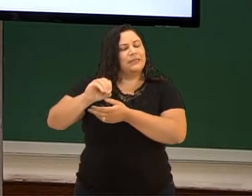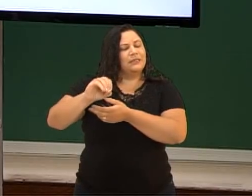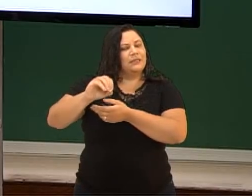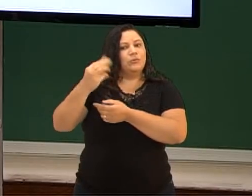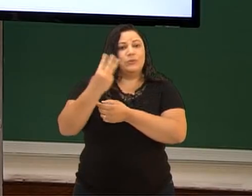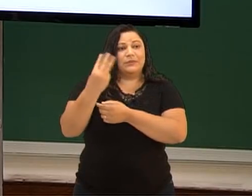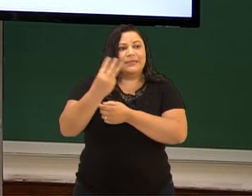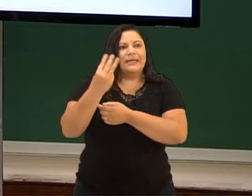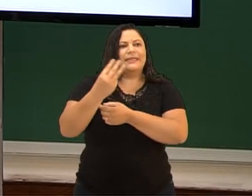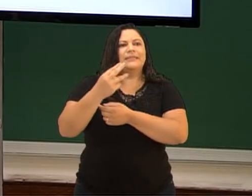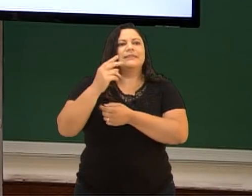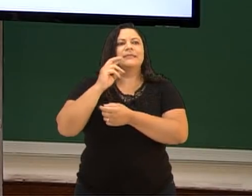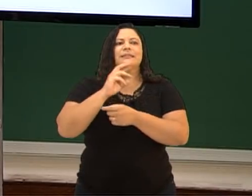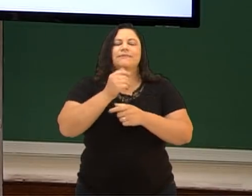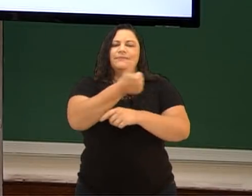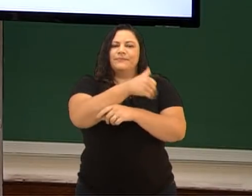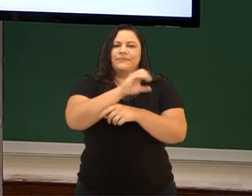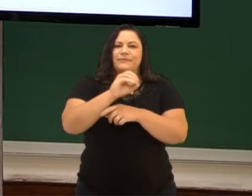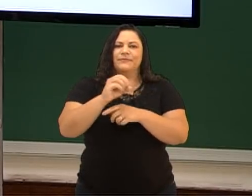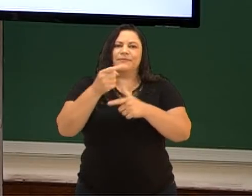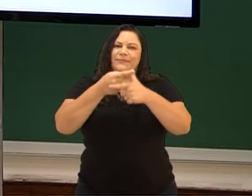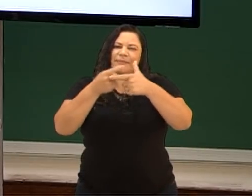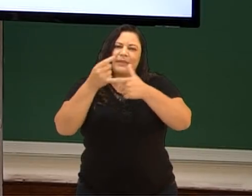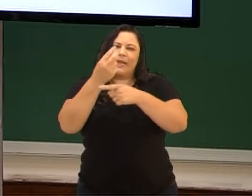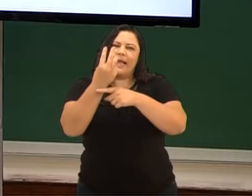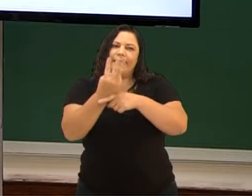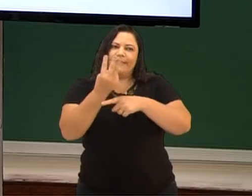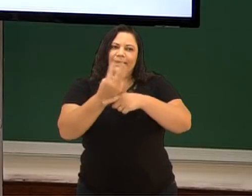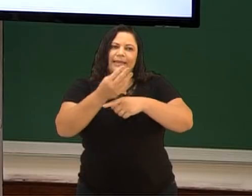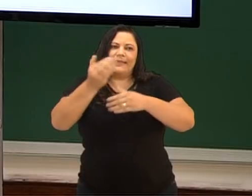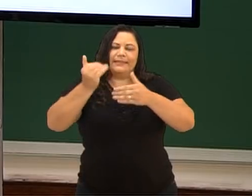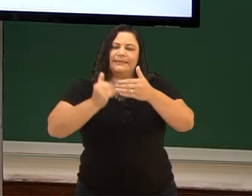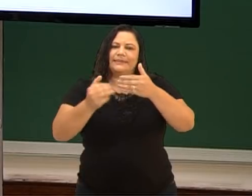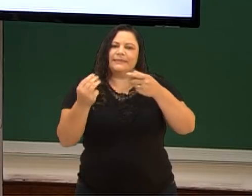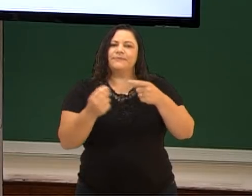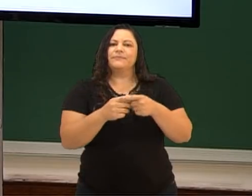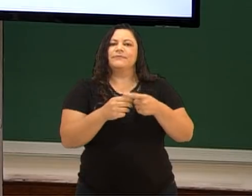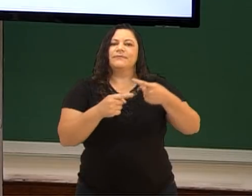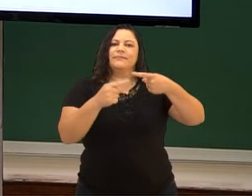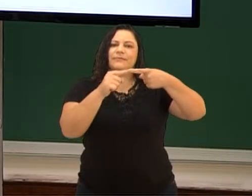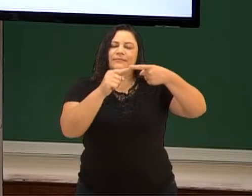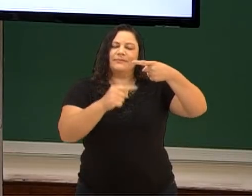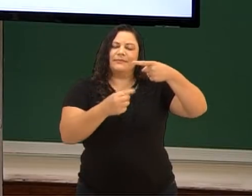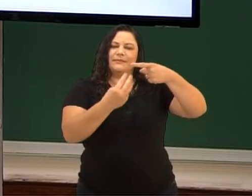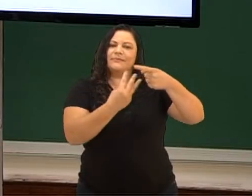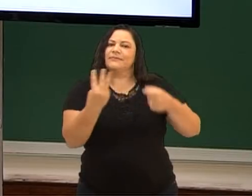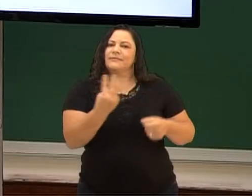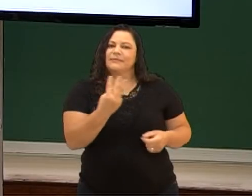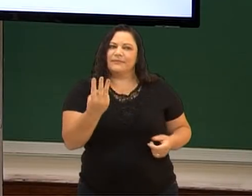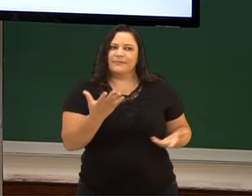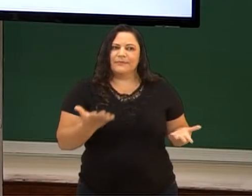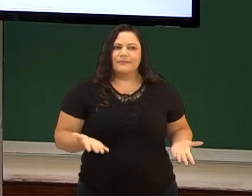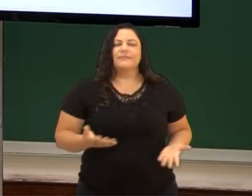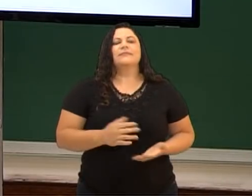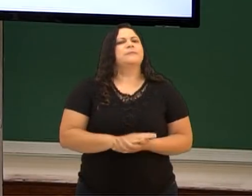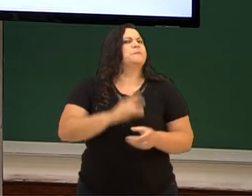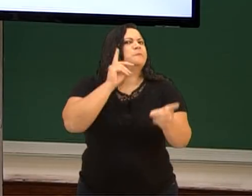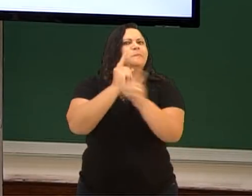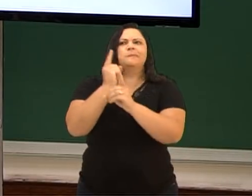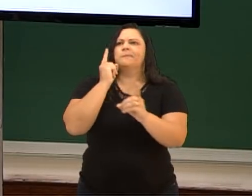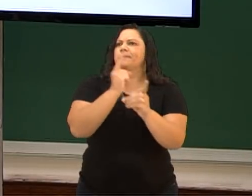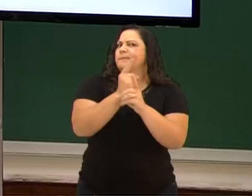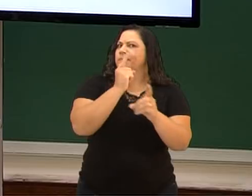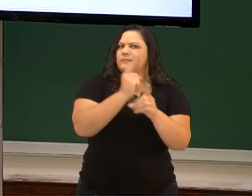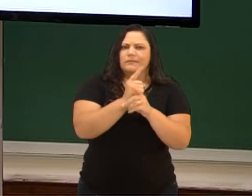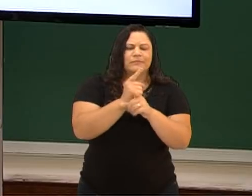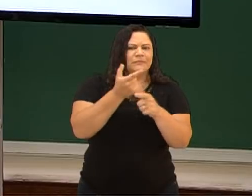3 é 9, para 10, 1. Abaixei o zero, 3 vezes 3 é 9, para 10, 1. Percebam que eu não encontrei uma